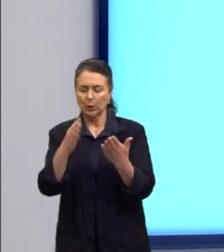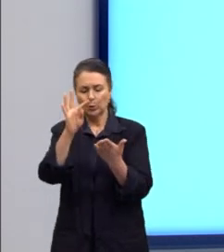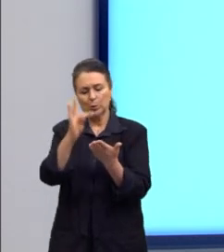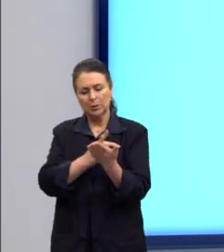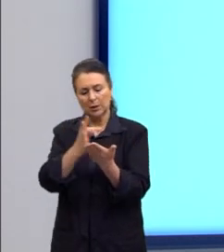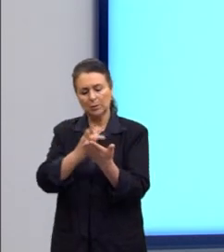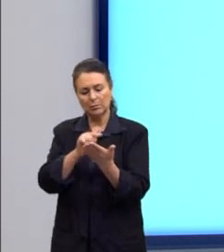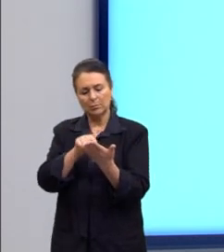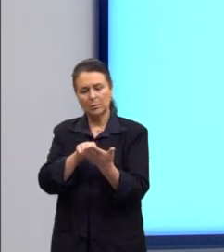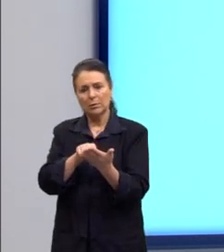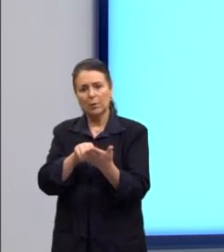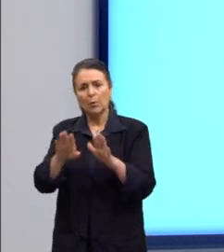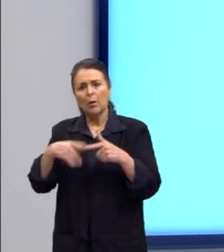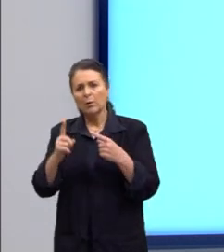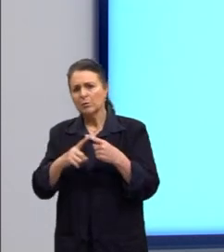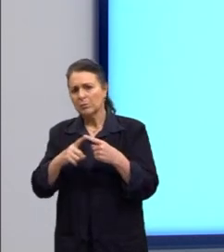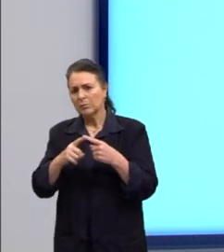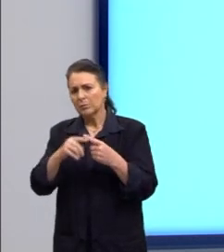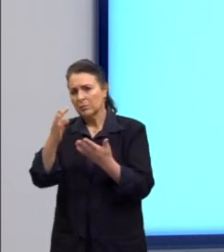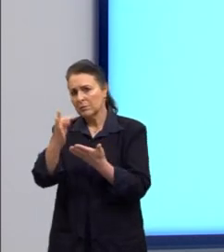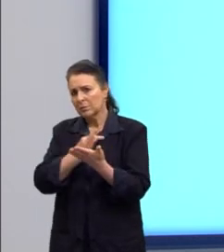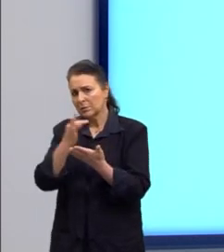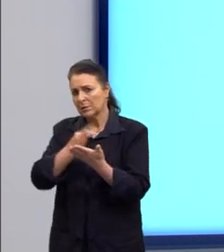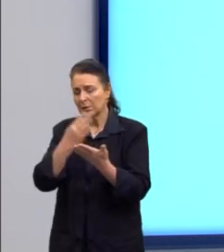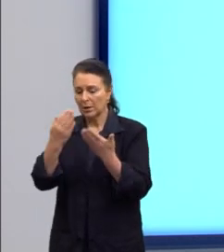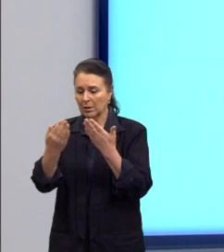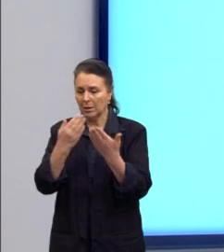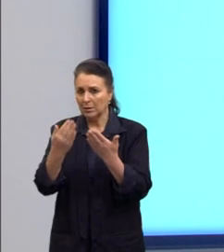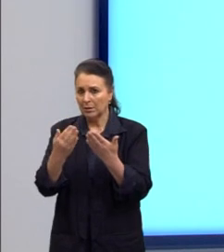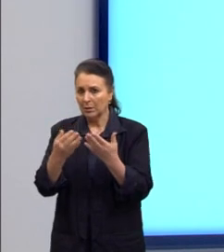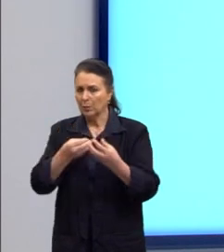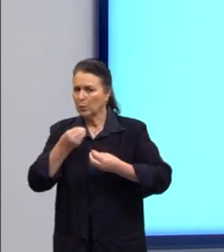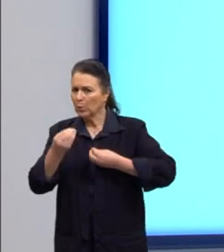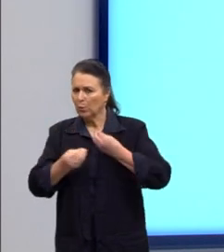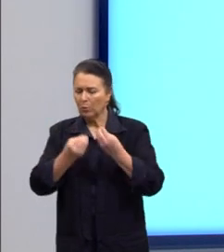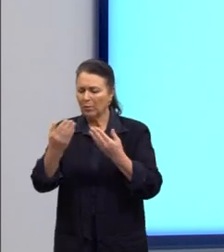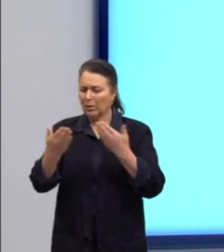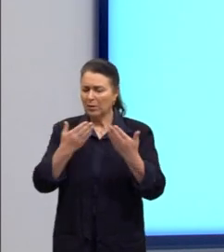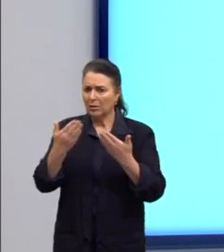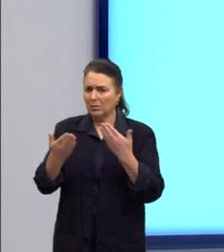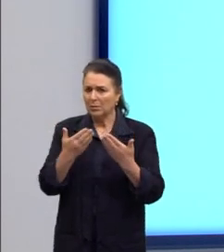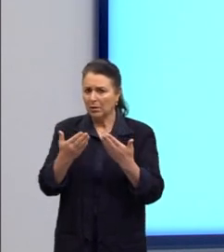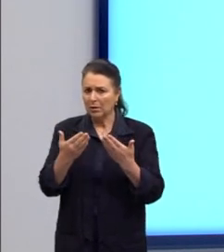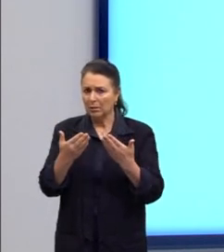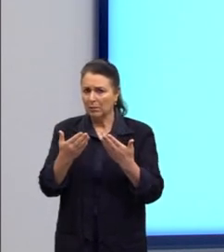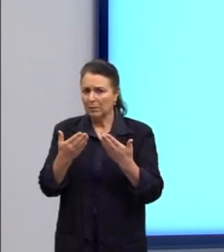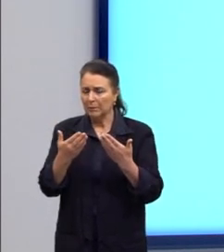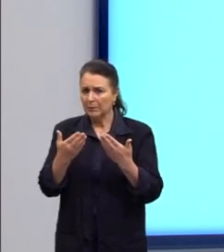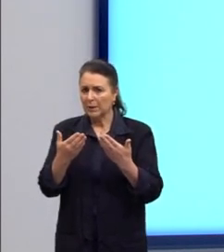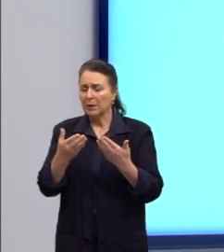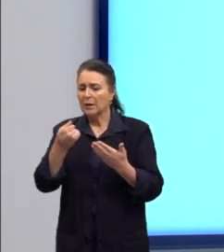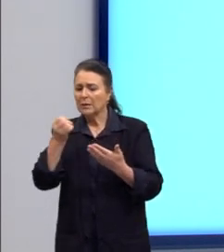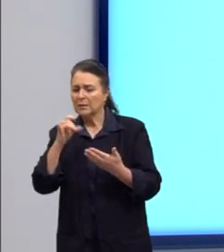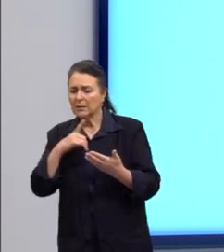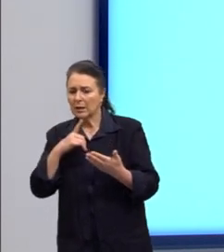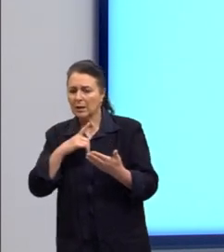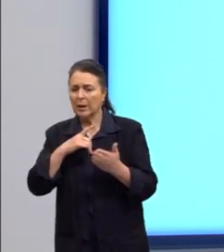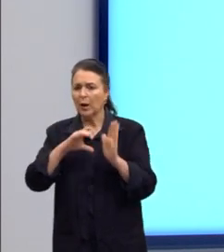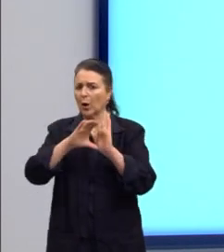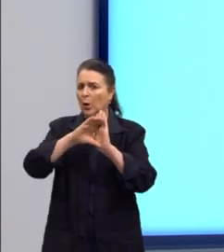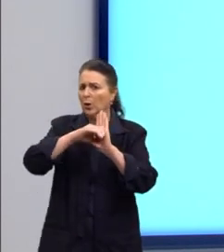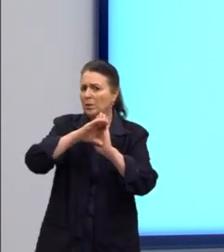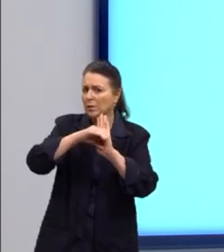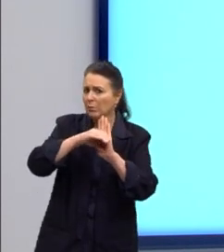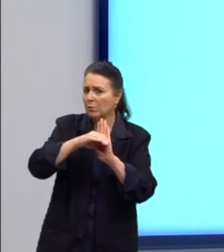que tipo de texto é esse Tá mas como assim eu vou analisar Que tipo de texto é esse se ele é conceitual